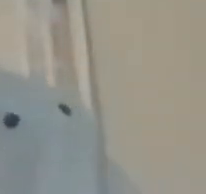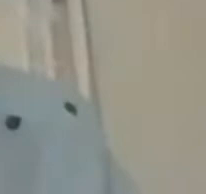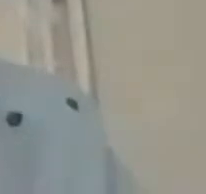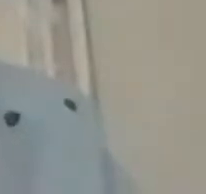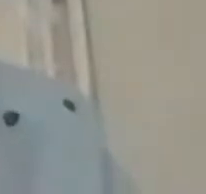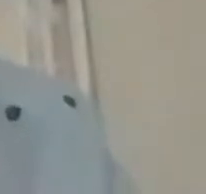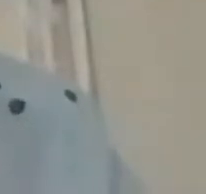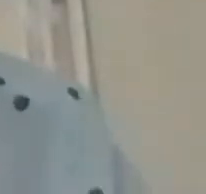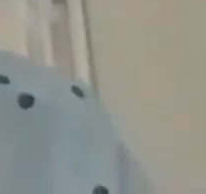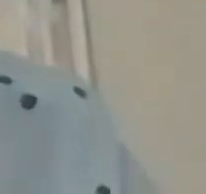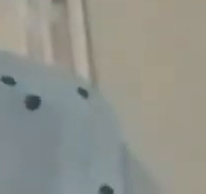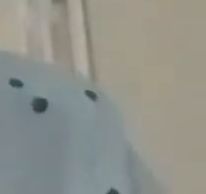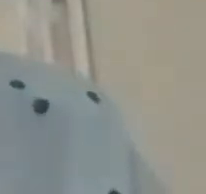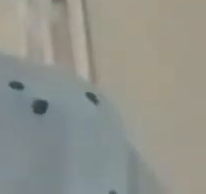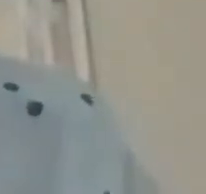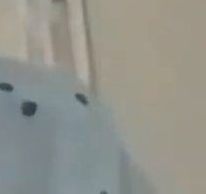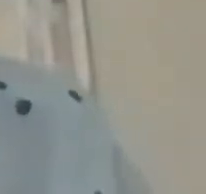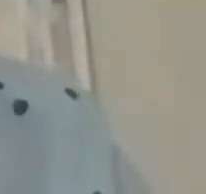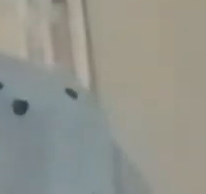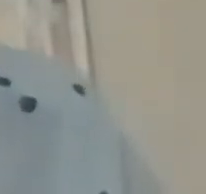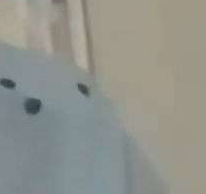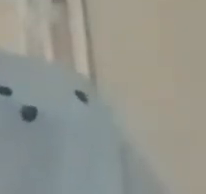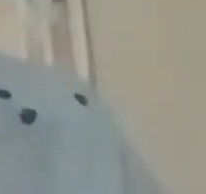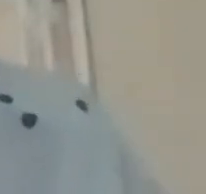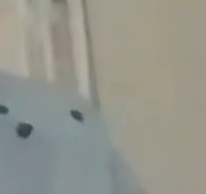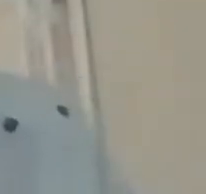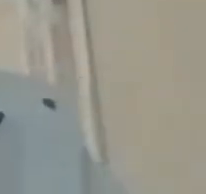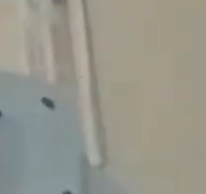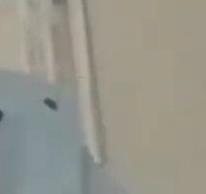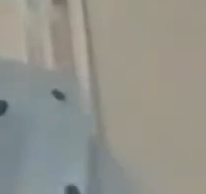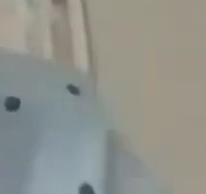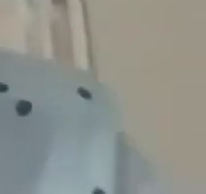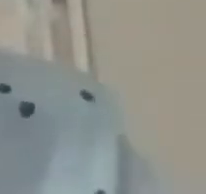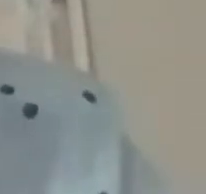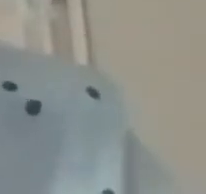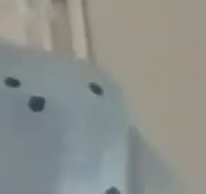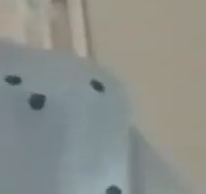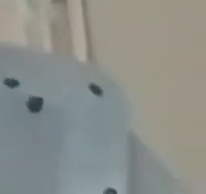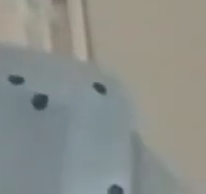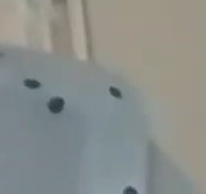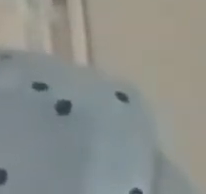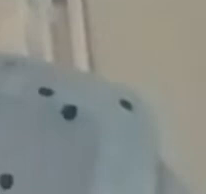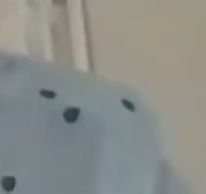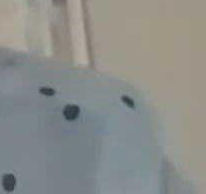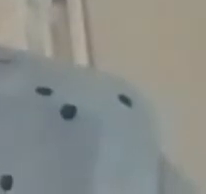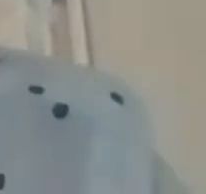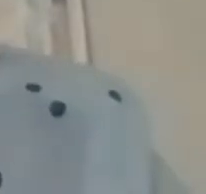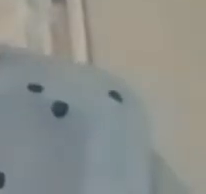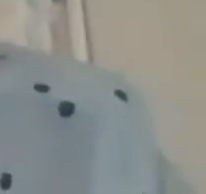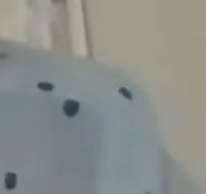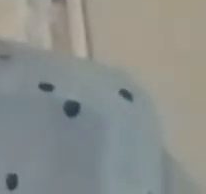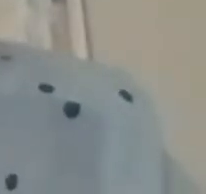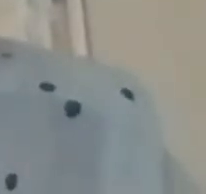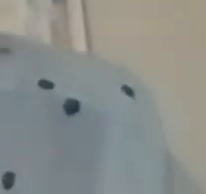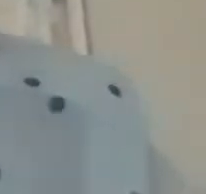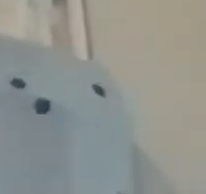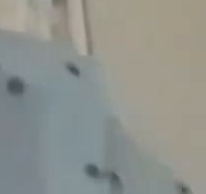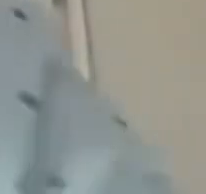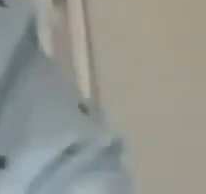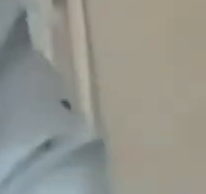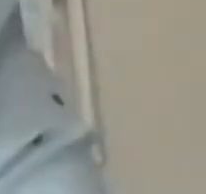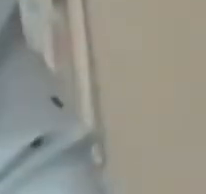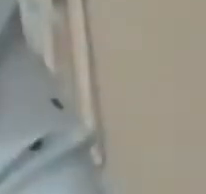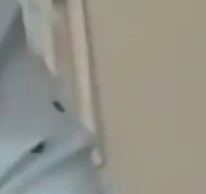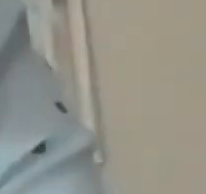deixar uma pergunta, Vanderlei, que eu gostaria de fazer, para a gente poder até